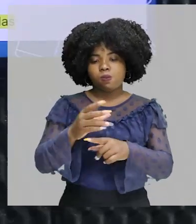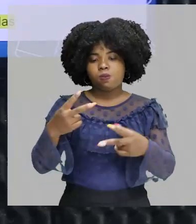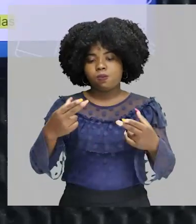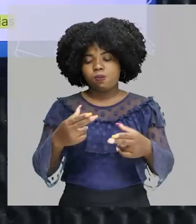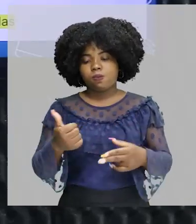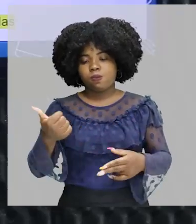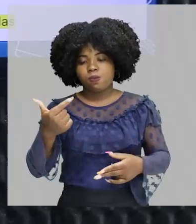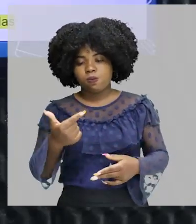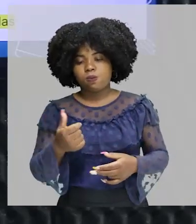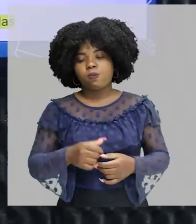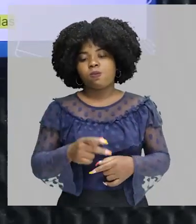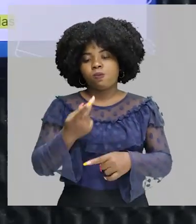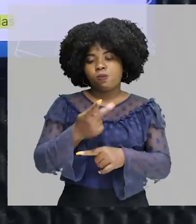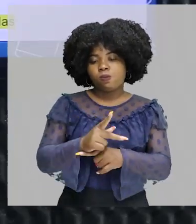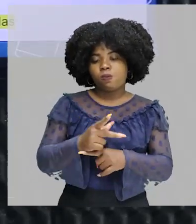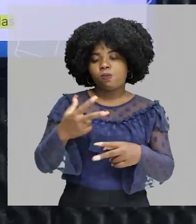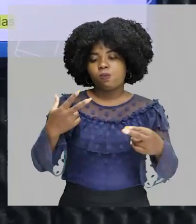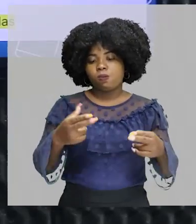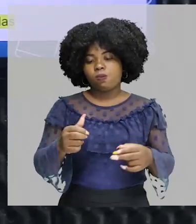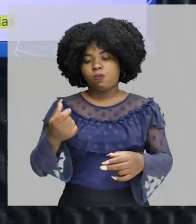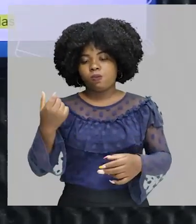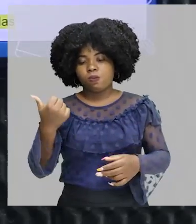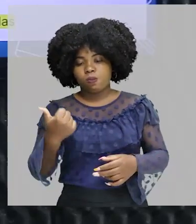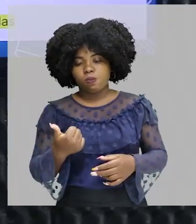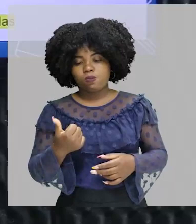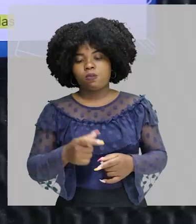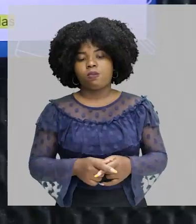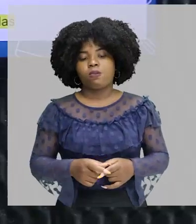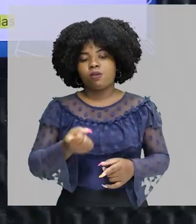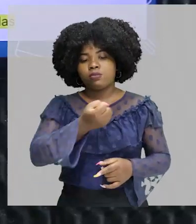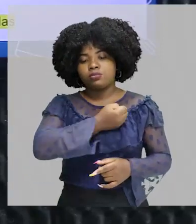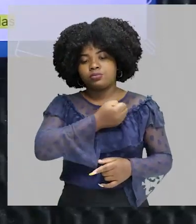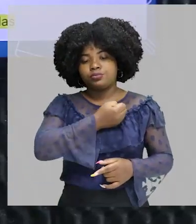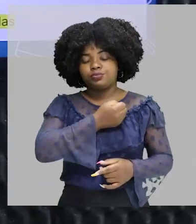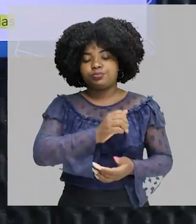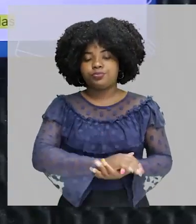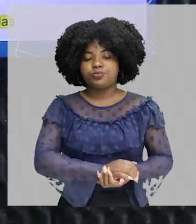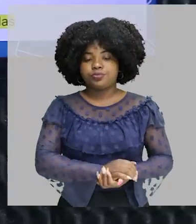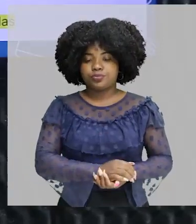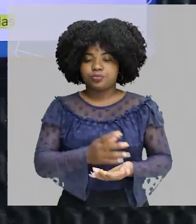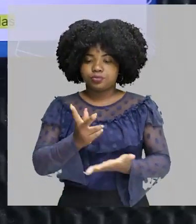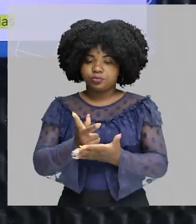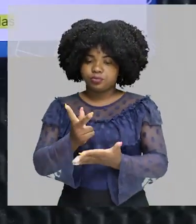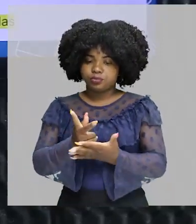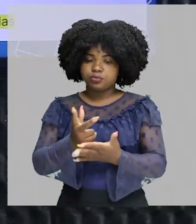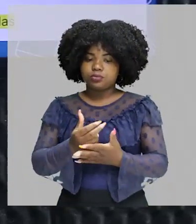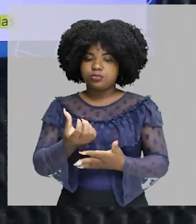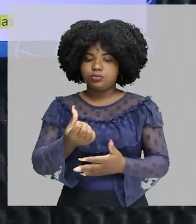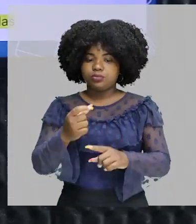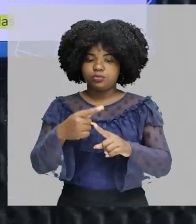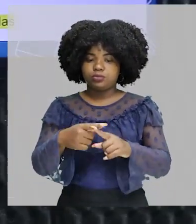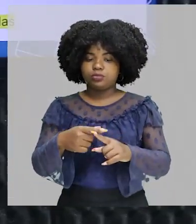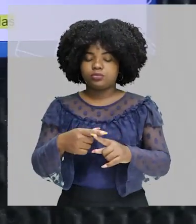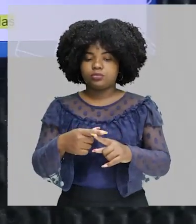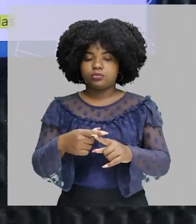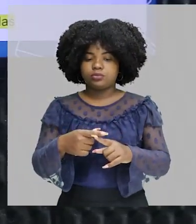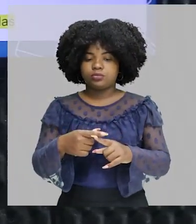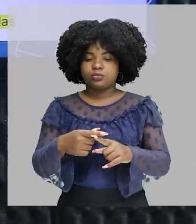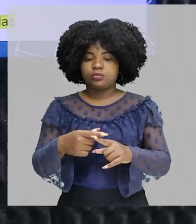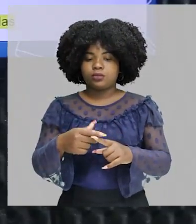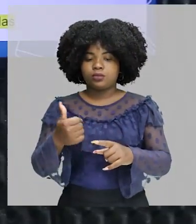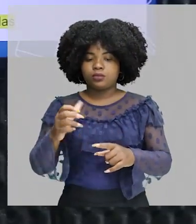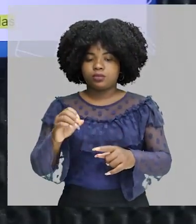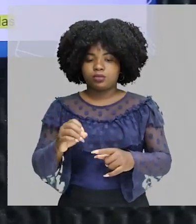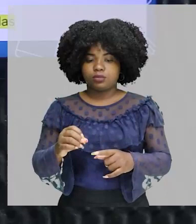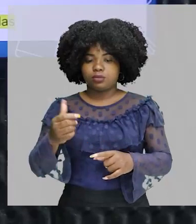12, hidrogênio igual a 1 e o número de Avogadro, 6 vezes 10 elevado a